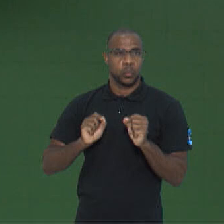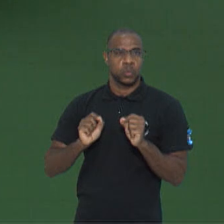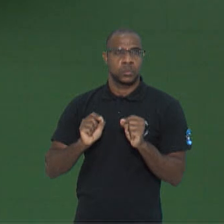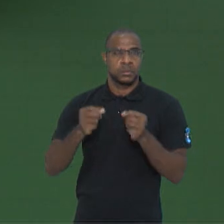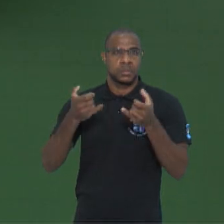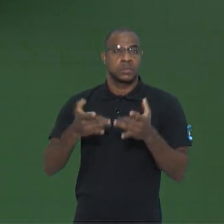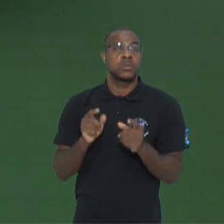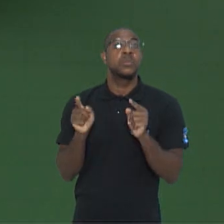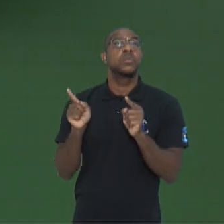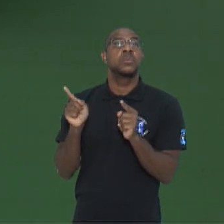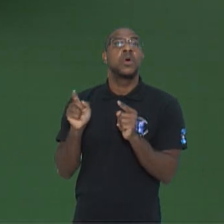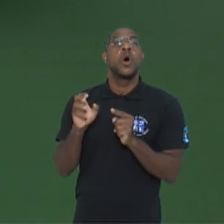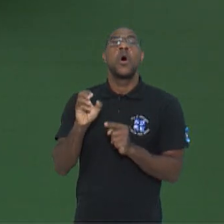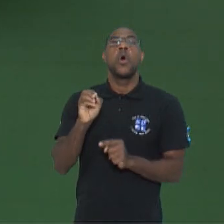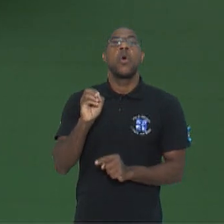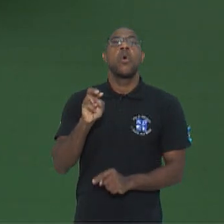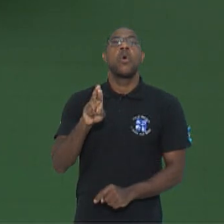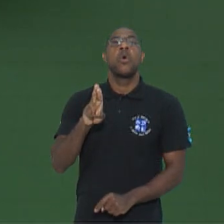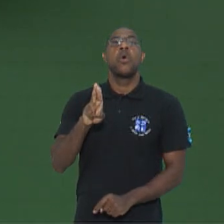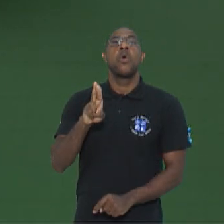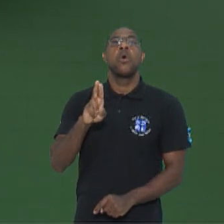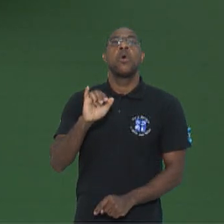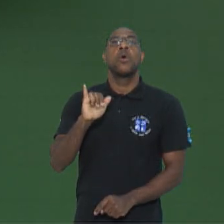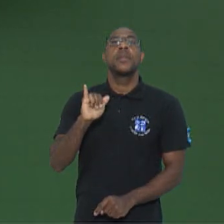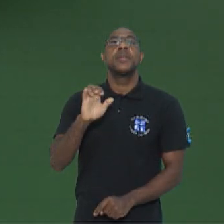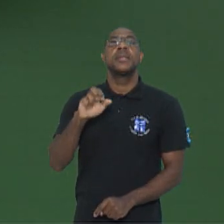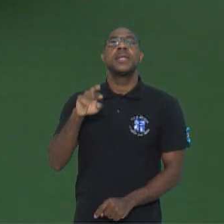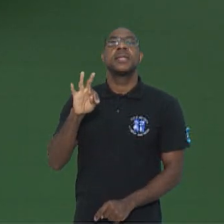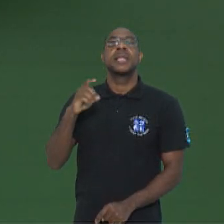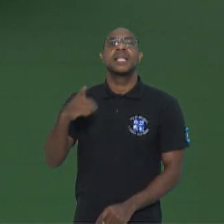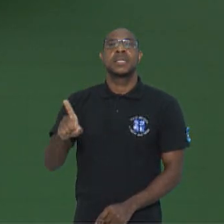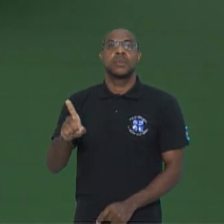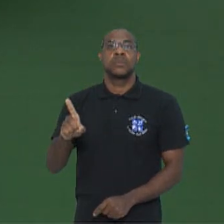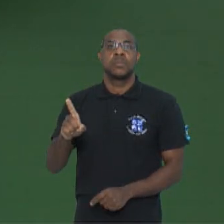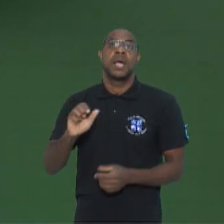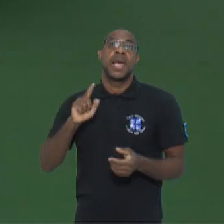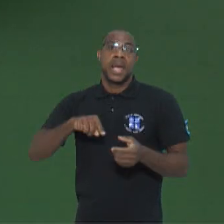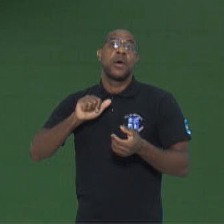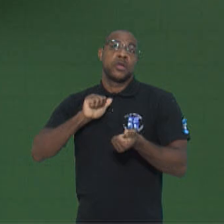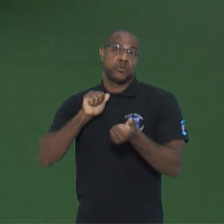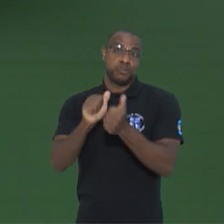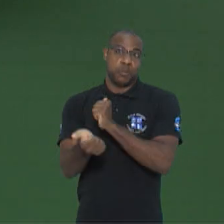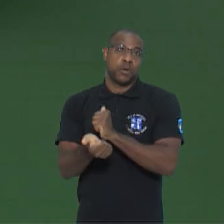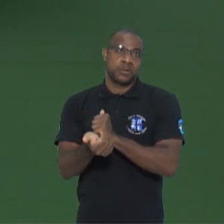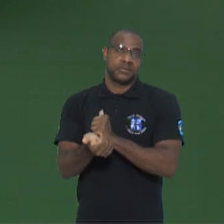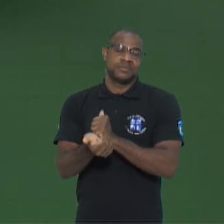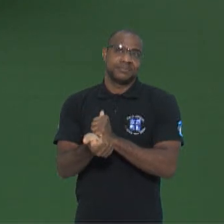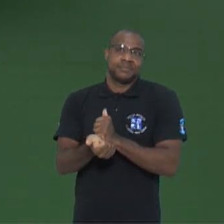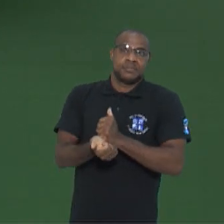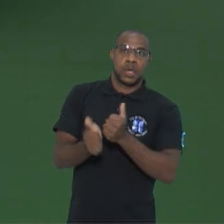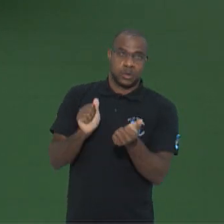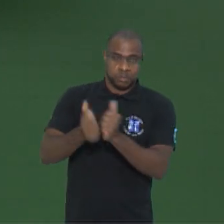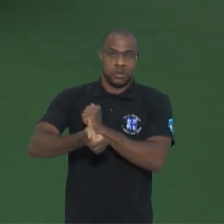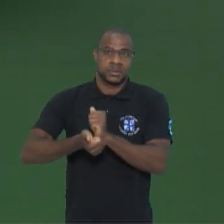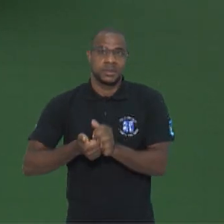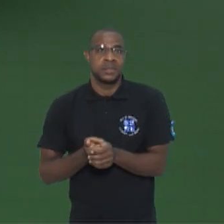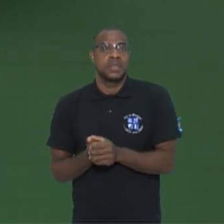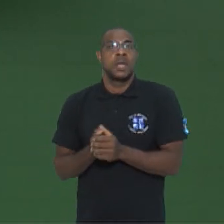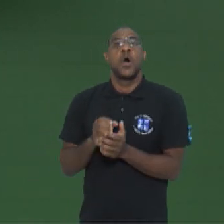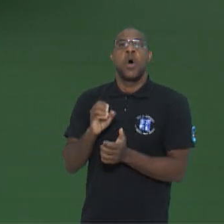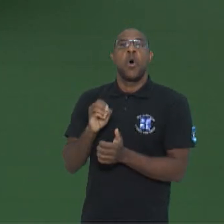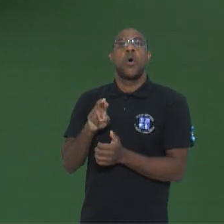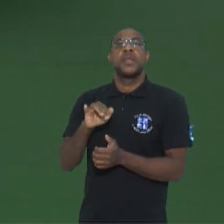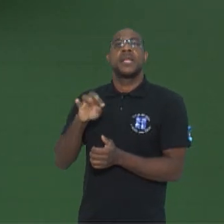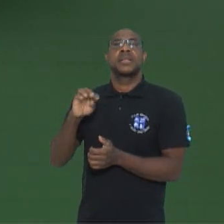nós falamos sobre a orientação. Se você não assistiu essa aula, não esquece, assista ela, mas a gente vai fazer um resumo dela para compreender